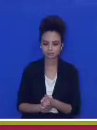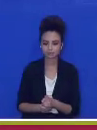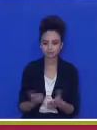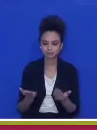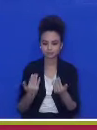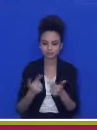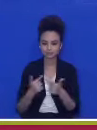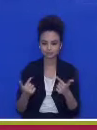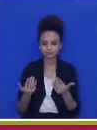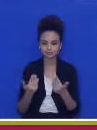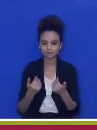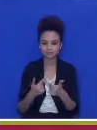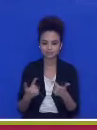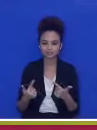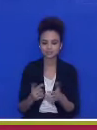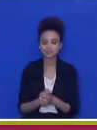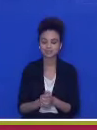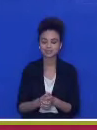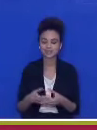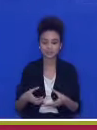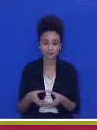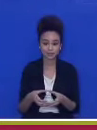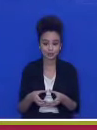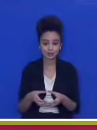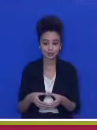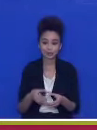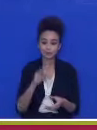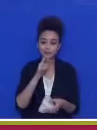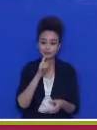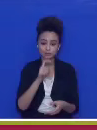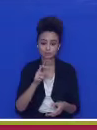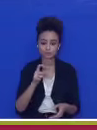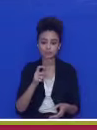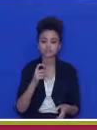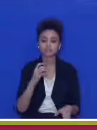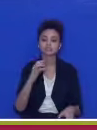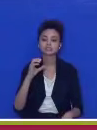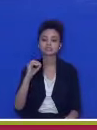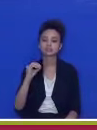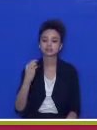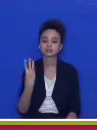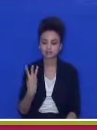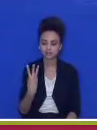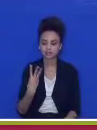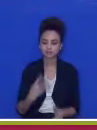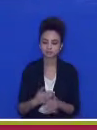Pode chamar que a sorte vem. Bola verde 03. Verde 03.